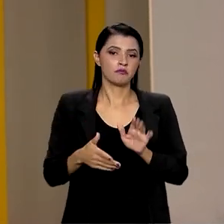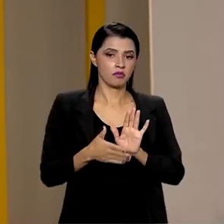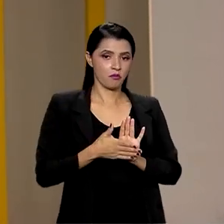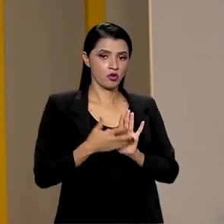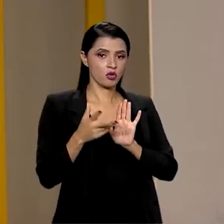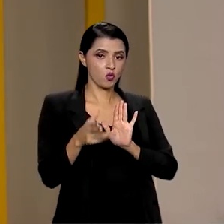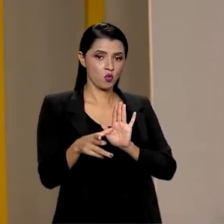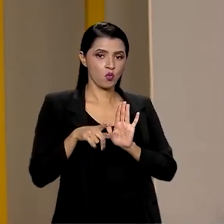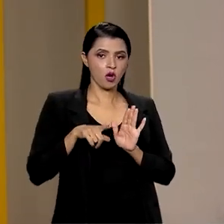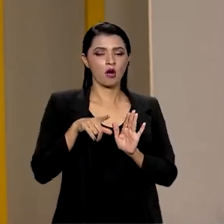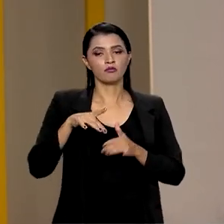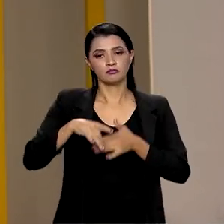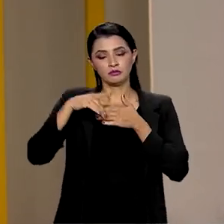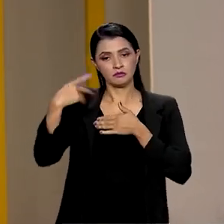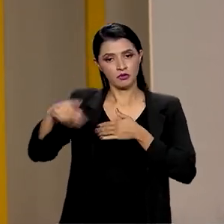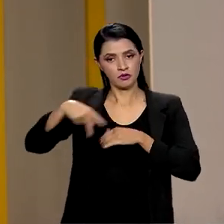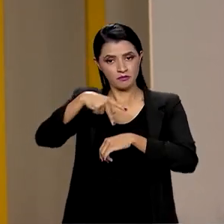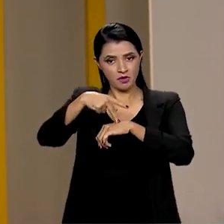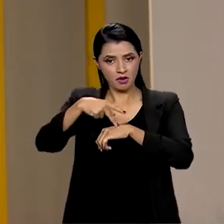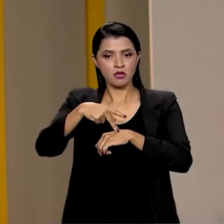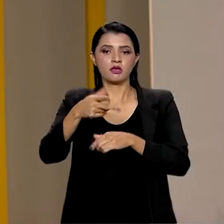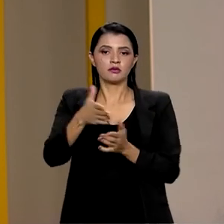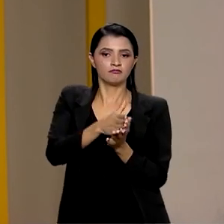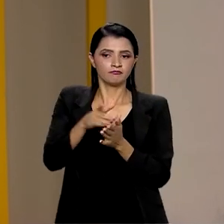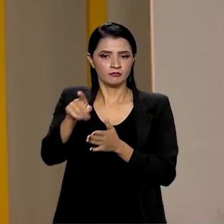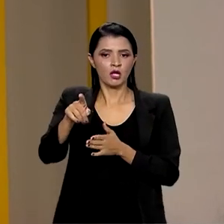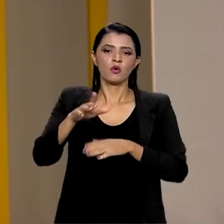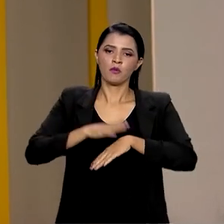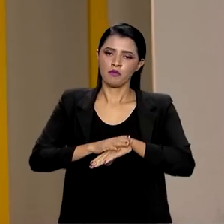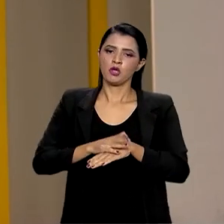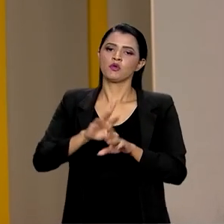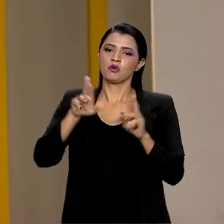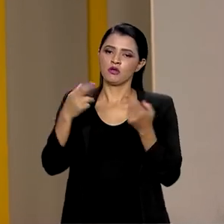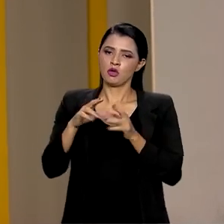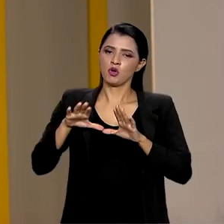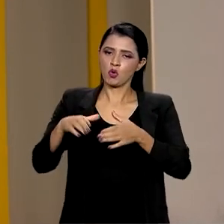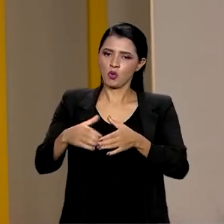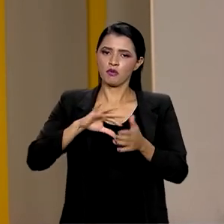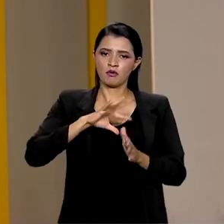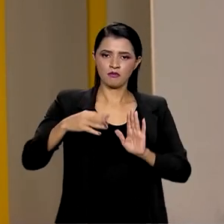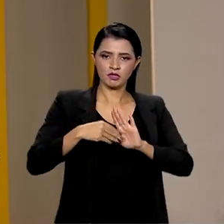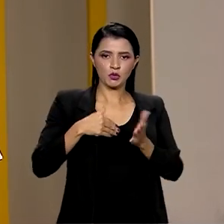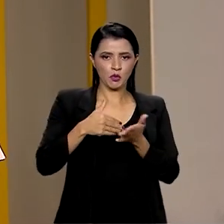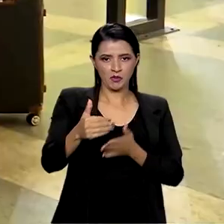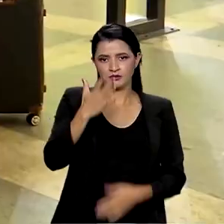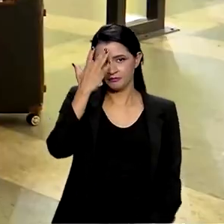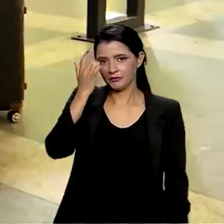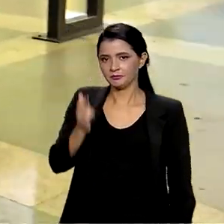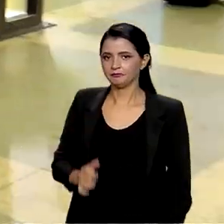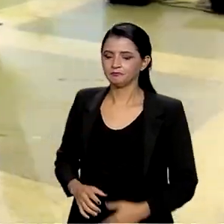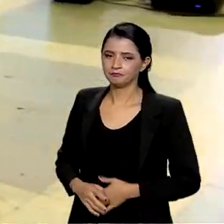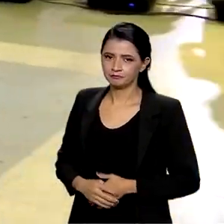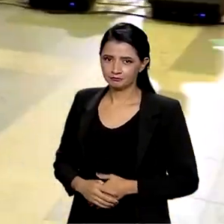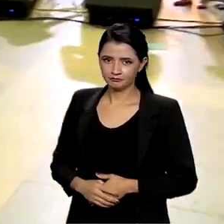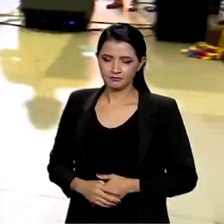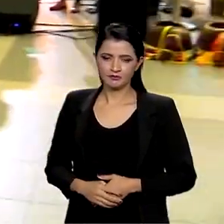propostas aos líderes de países da região durante a reunião da Cúpula da Amazônia, que começa amanhã.